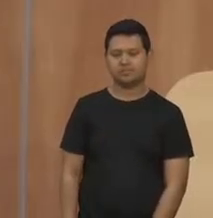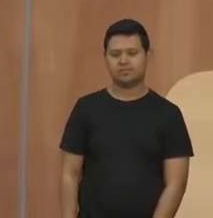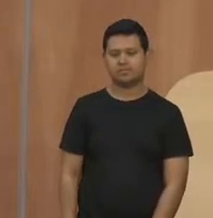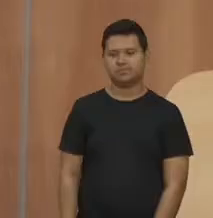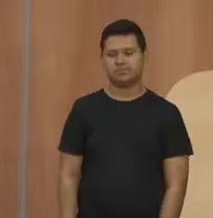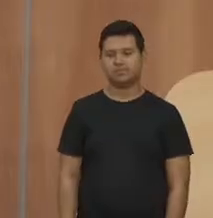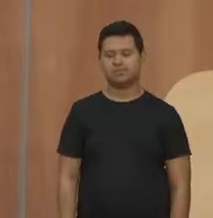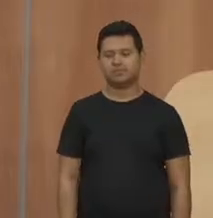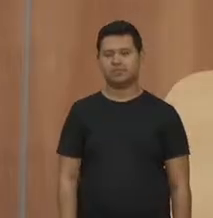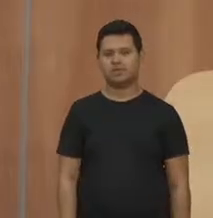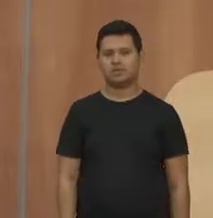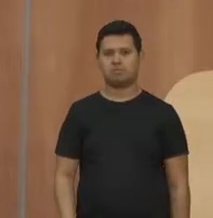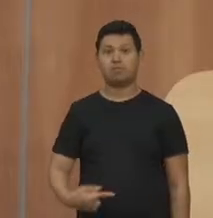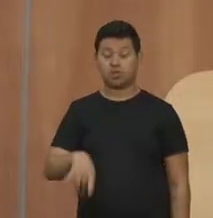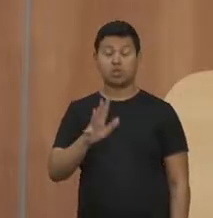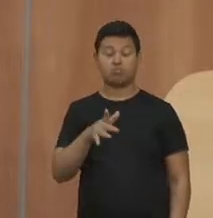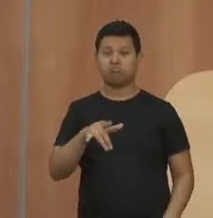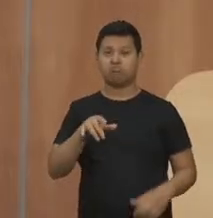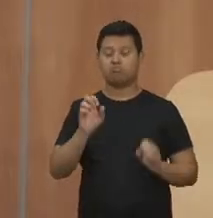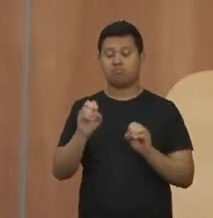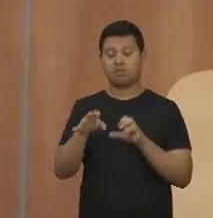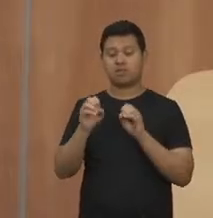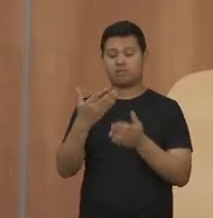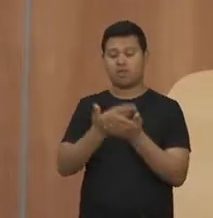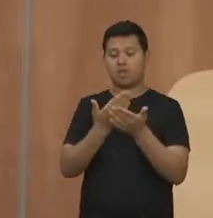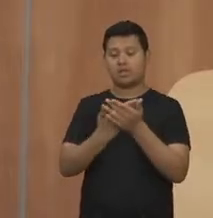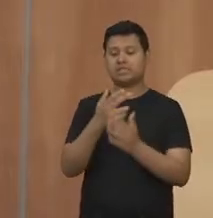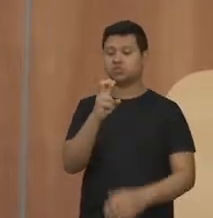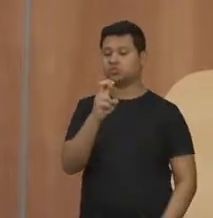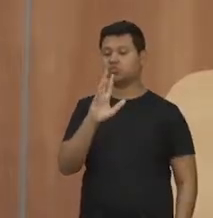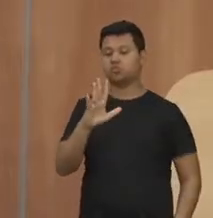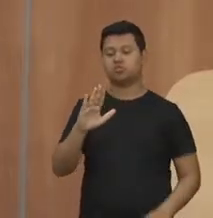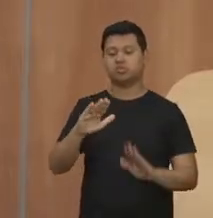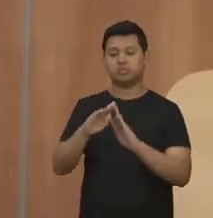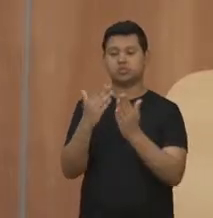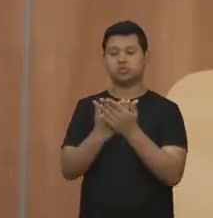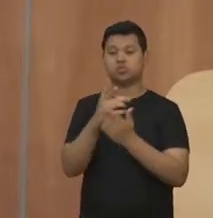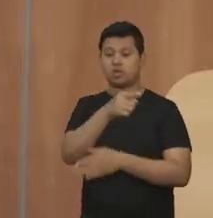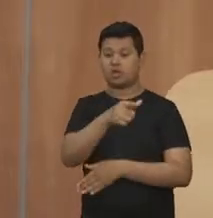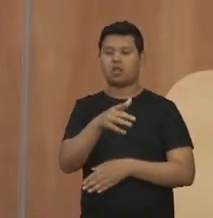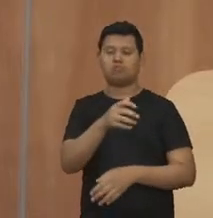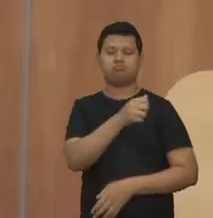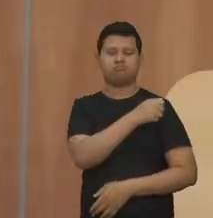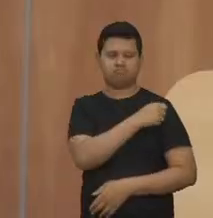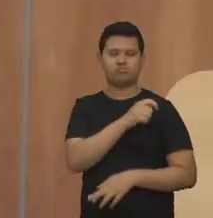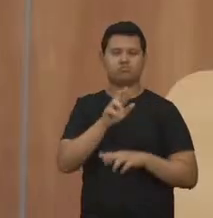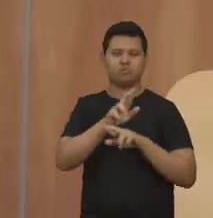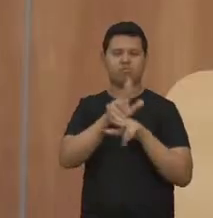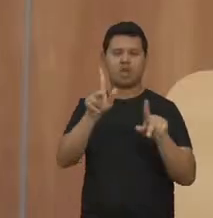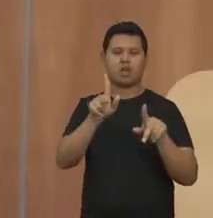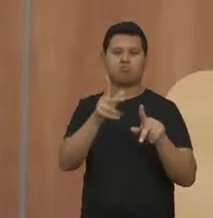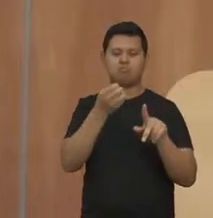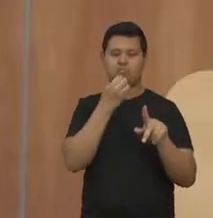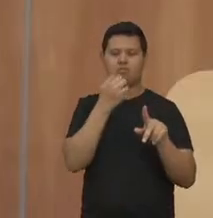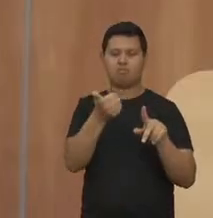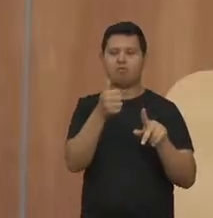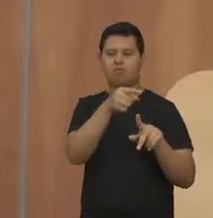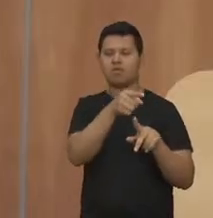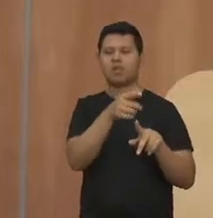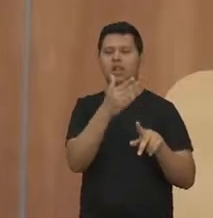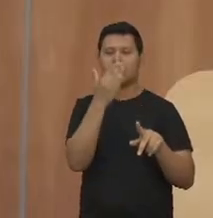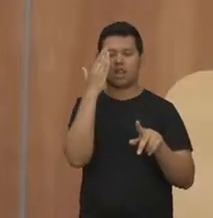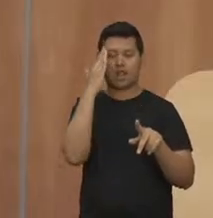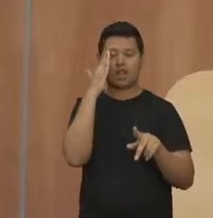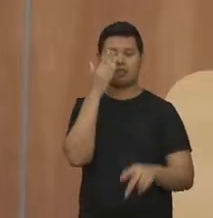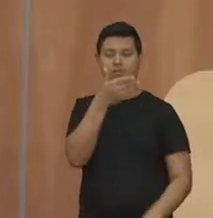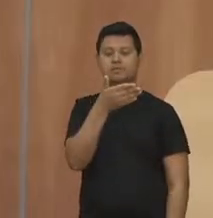semestre, que era aula mesmo. E o Ricardina, essa turma da Natasha era uma turma diferenciada. O Sidney sabe que é